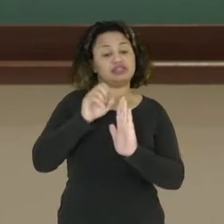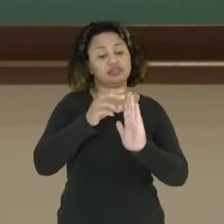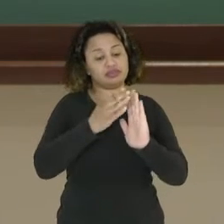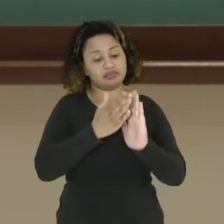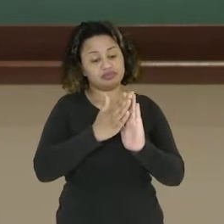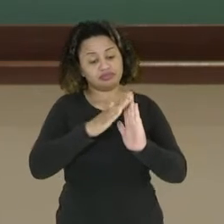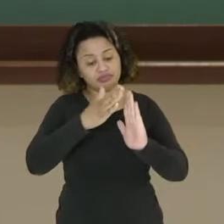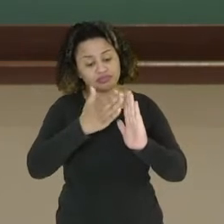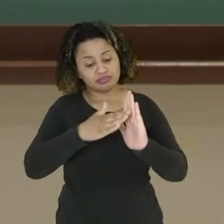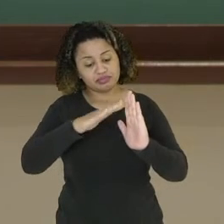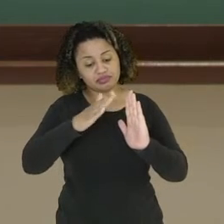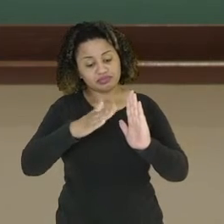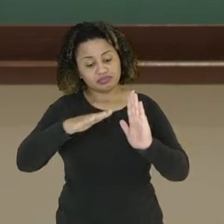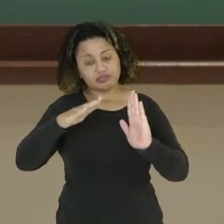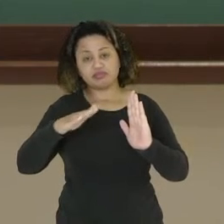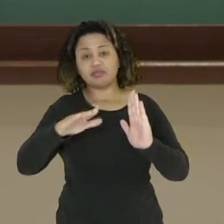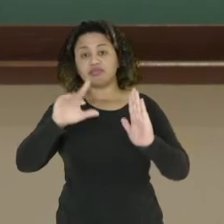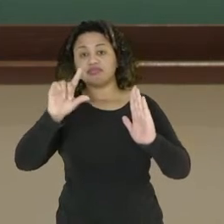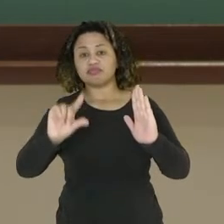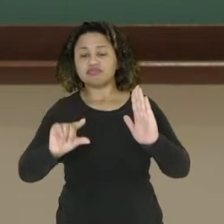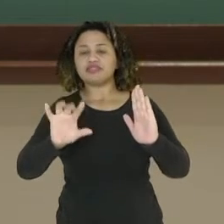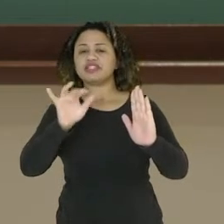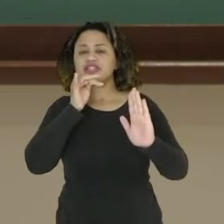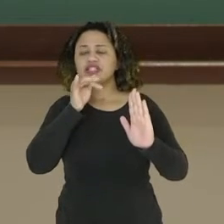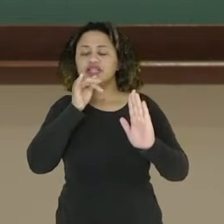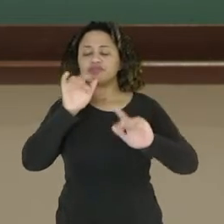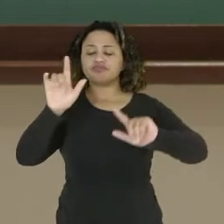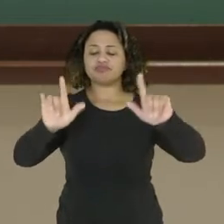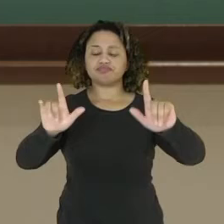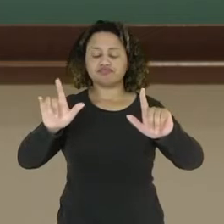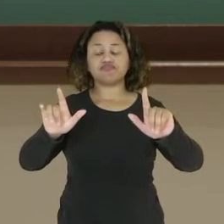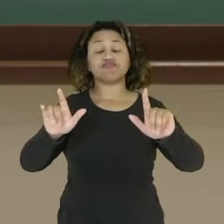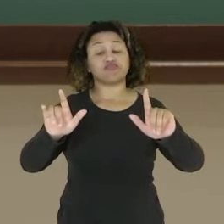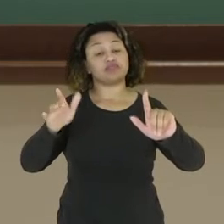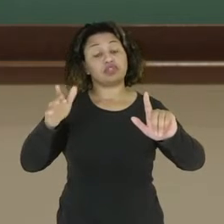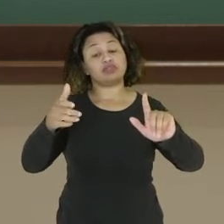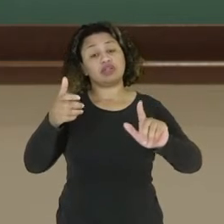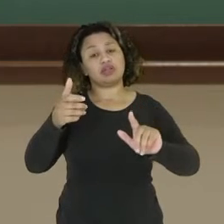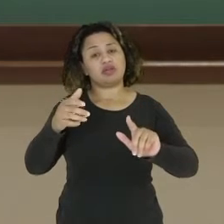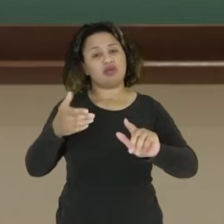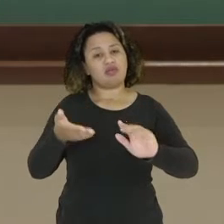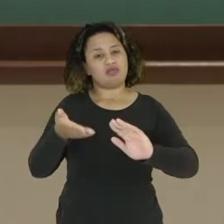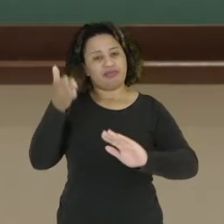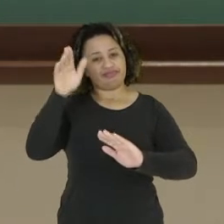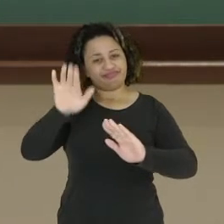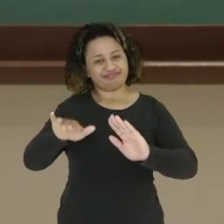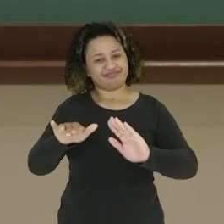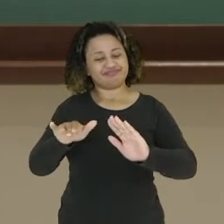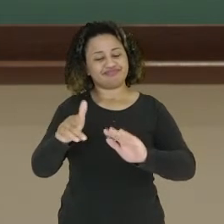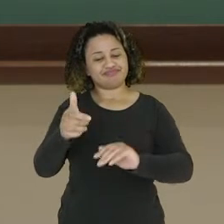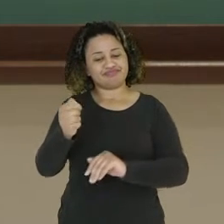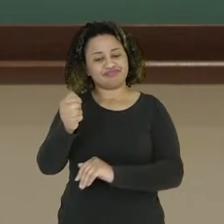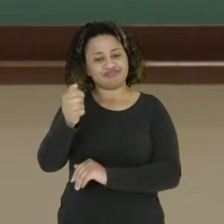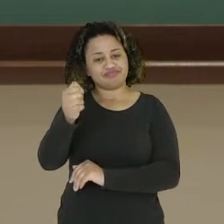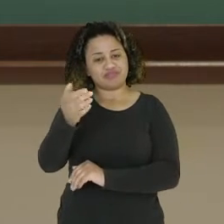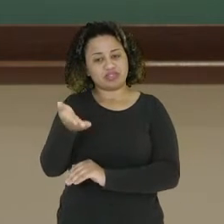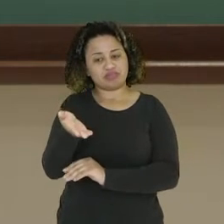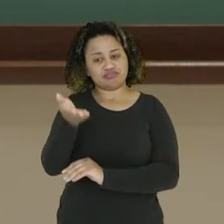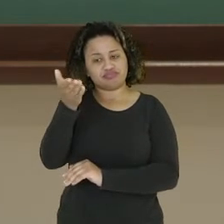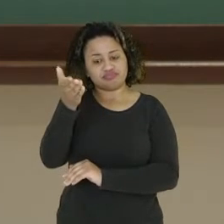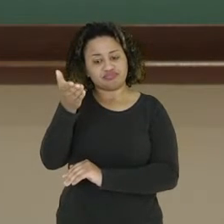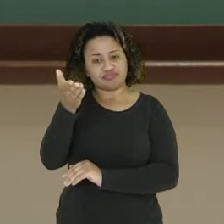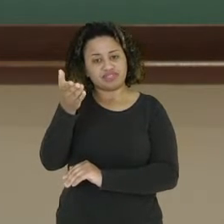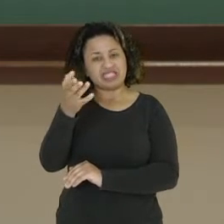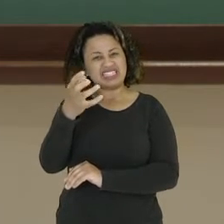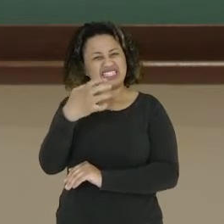Sabe quando você altera o volume da TV? Então, digamos que você está lá no volume 25. Você está assistindo a sua série, seu filme,